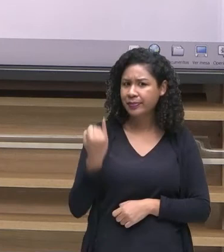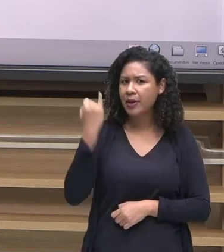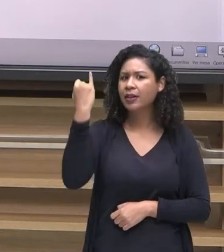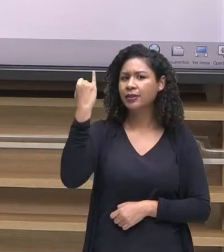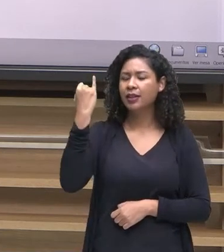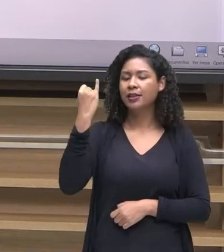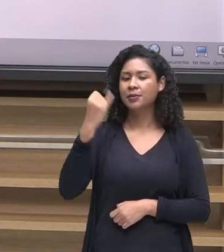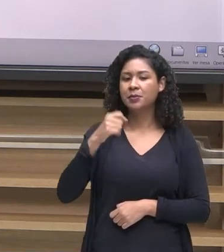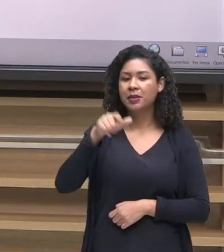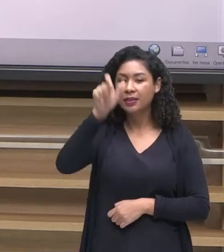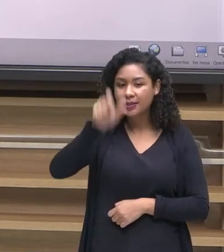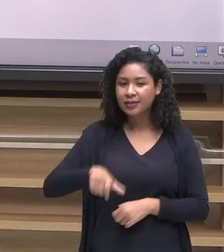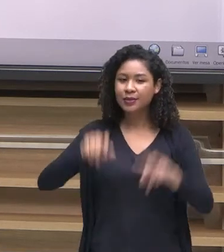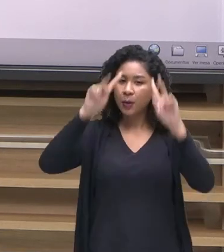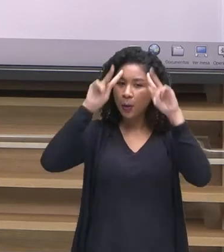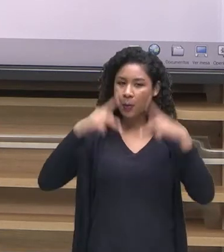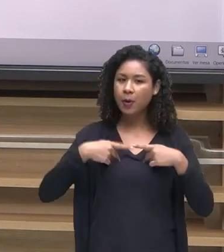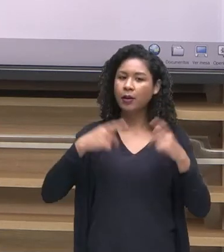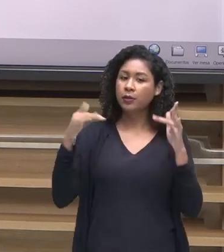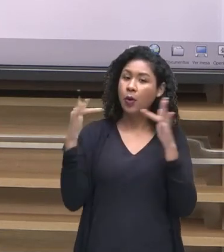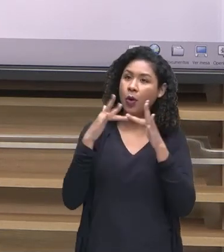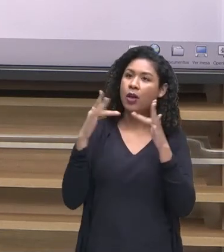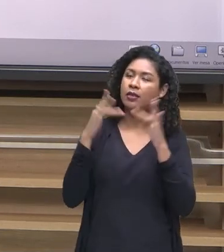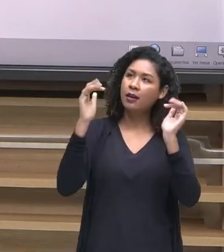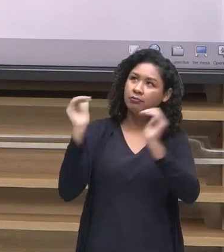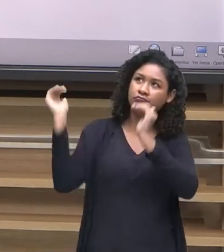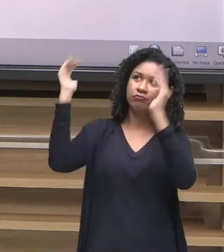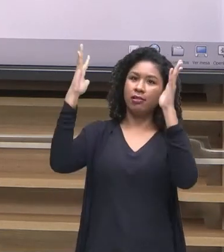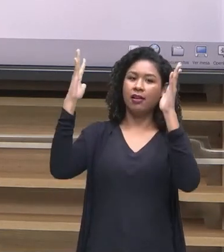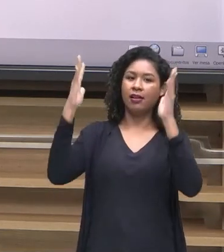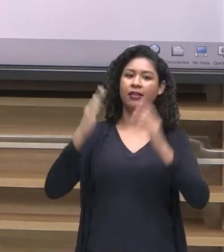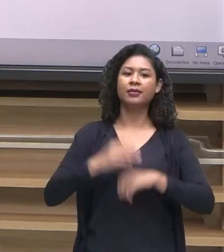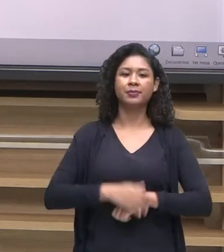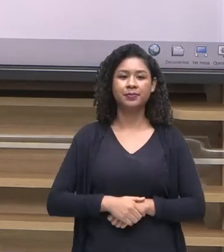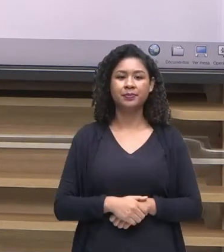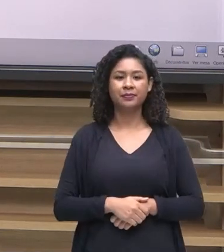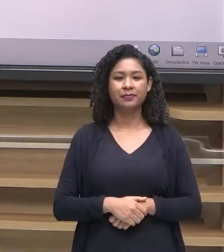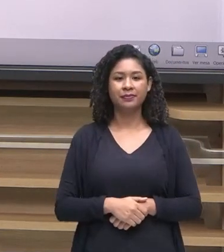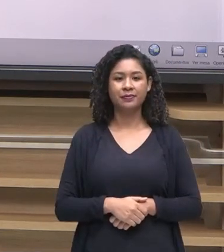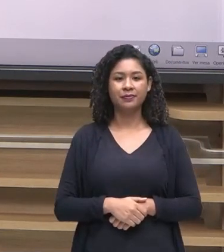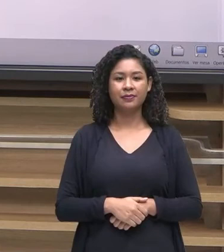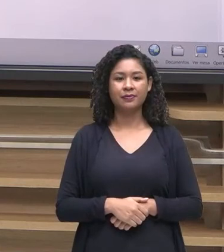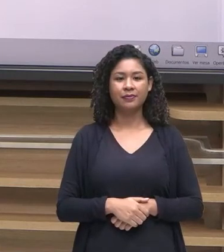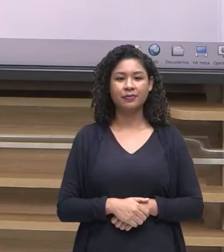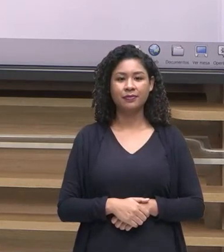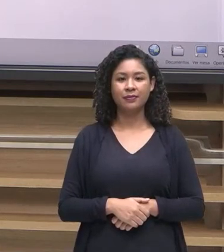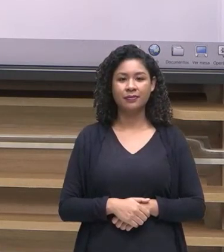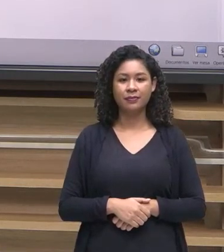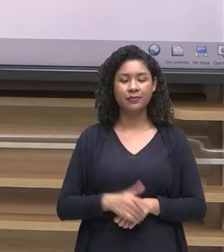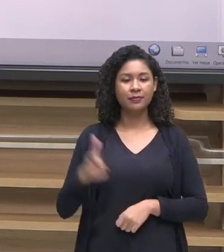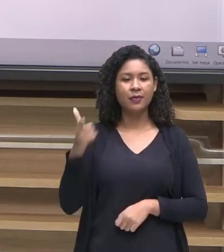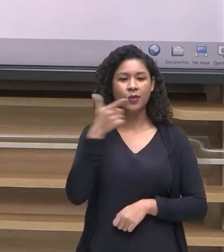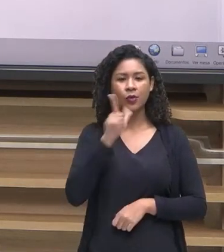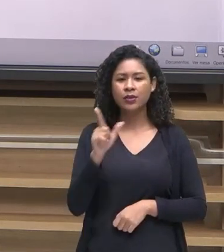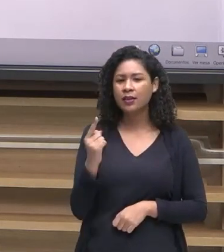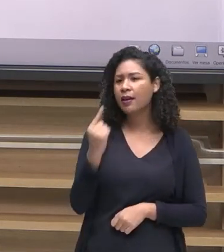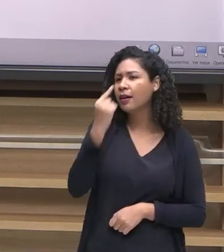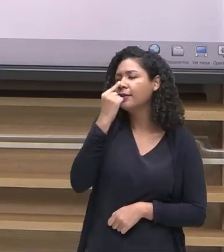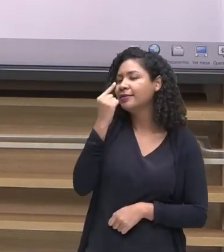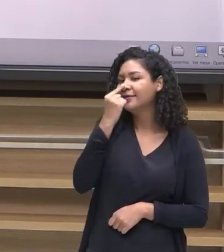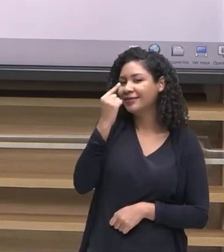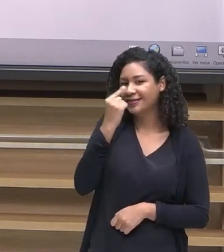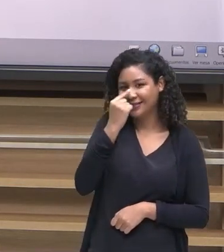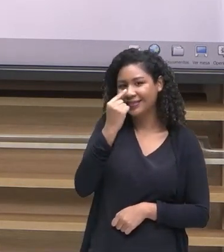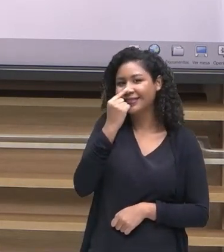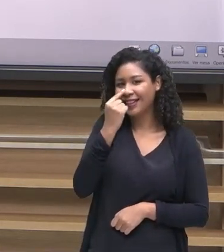esse ser humano acesse o transcendente, para que ele realmente tenha um contato mais íntimo e salutar